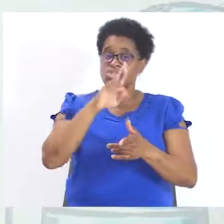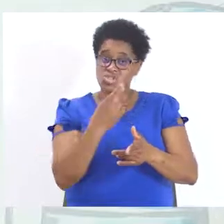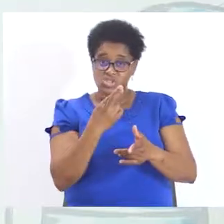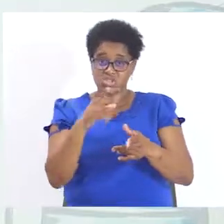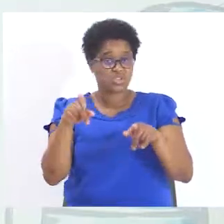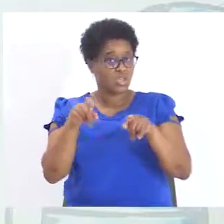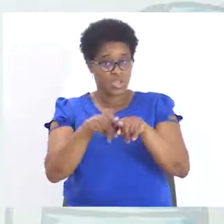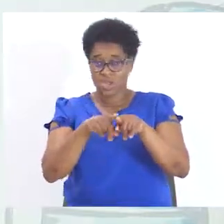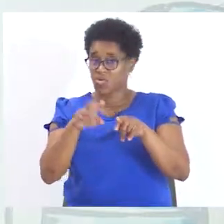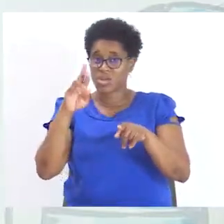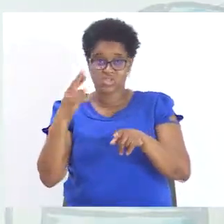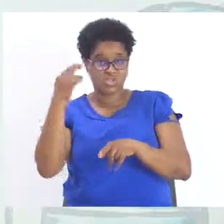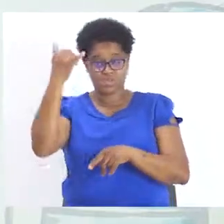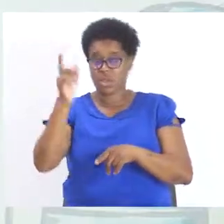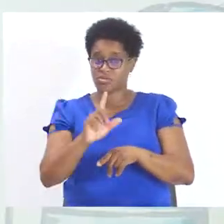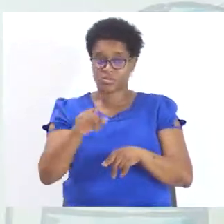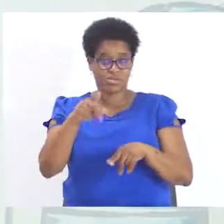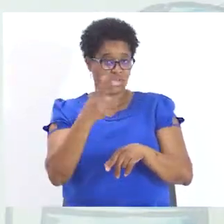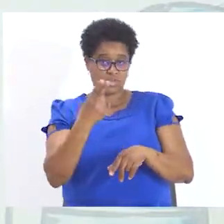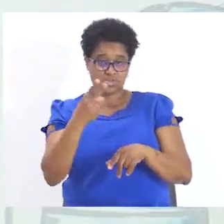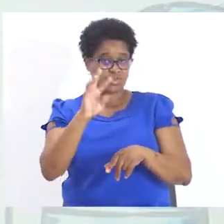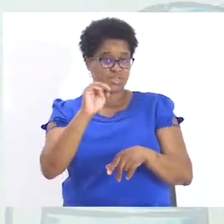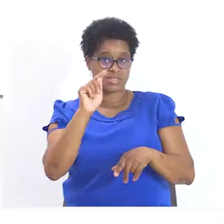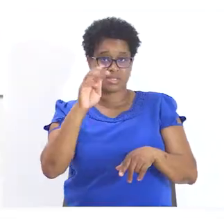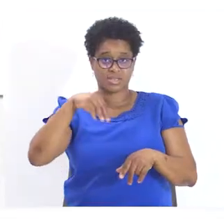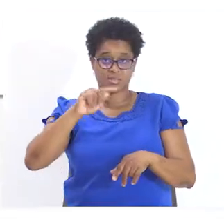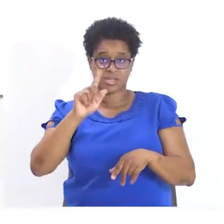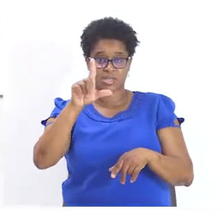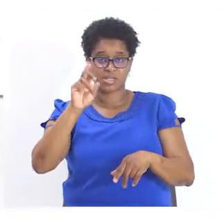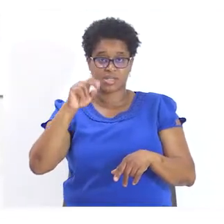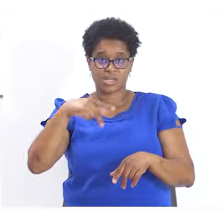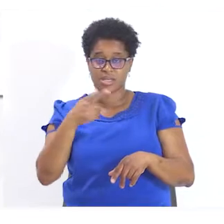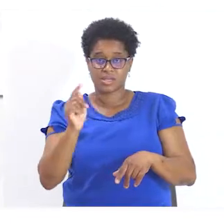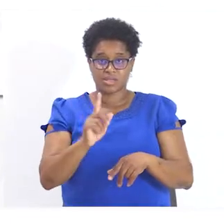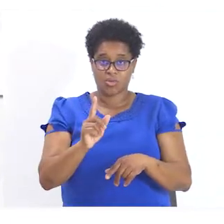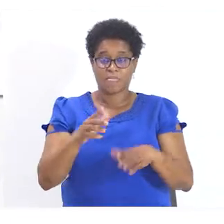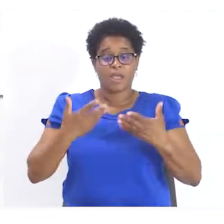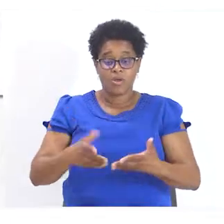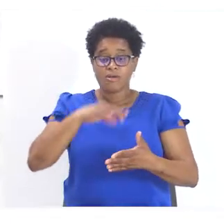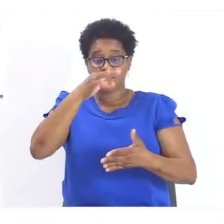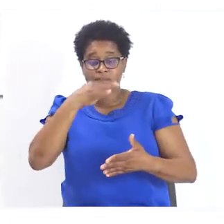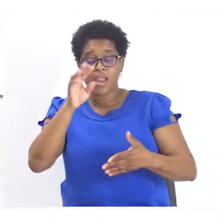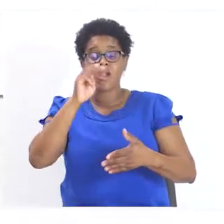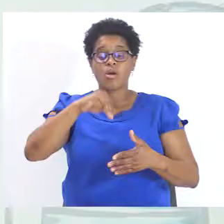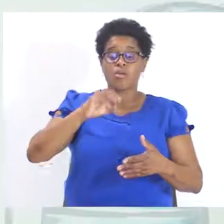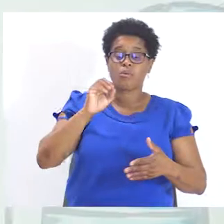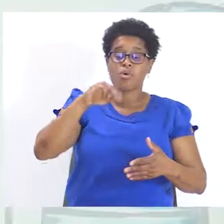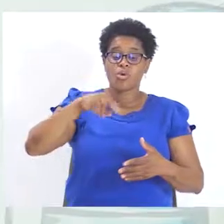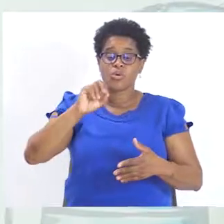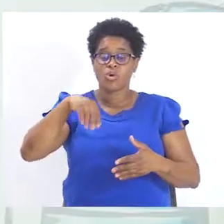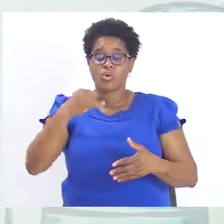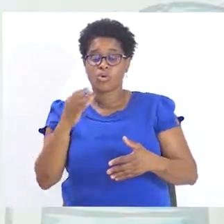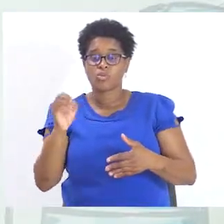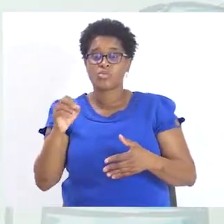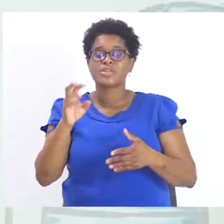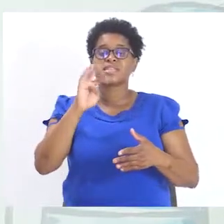Por isso esses dois monômios não são semelhantes. Vamos falar de monômios simétricos. Antes de